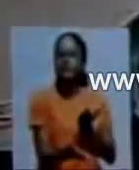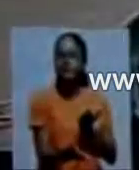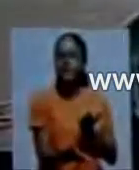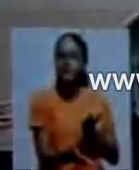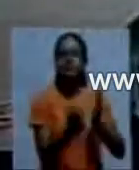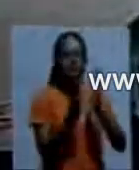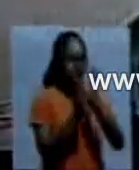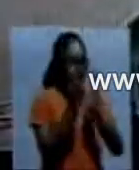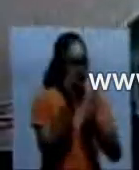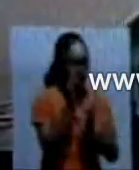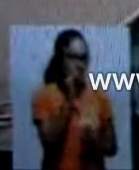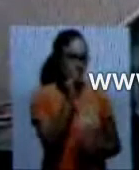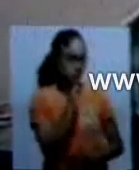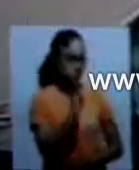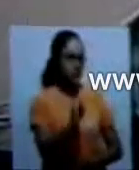Betânia.